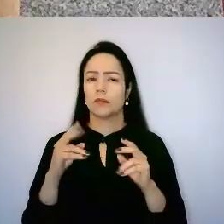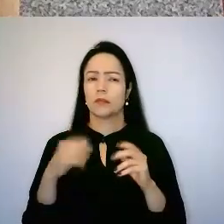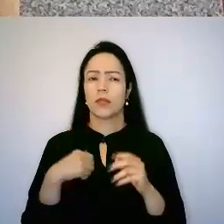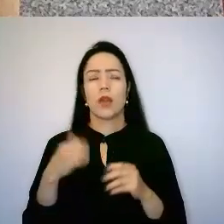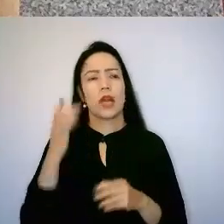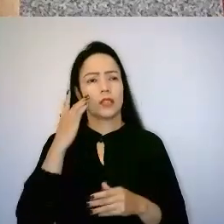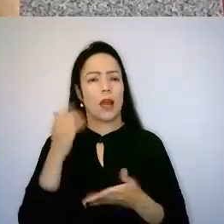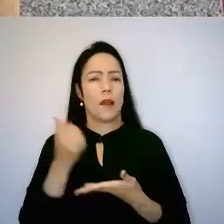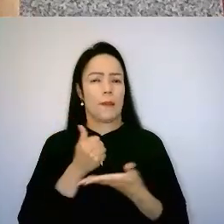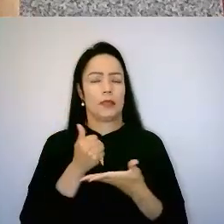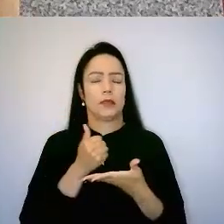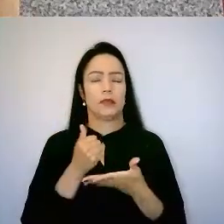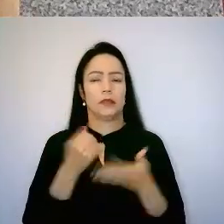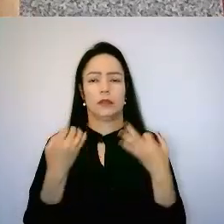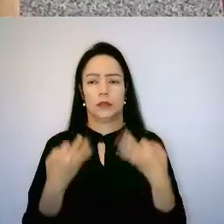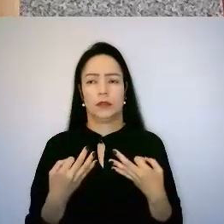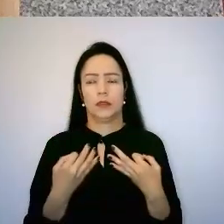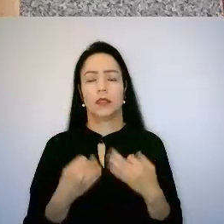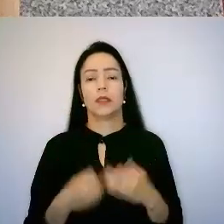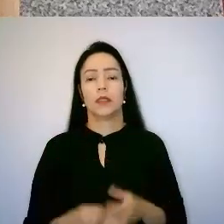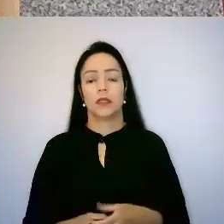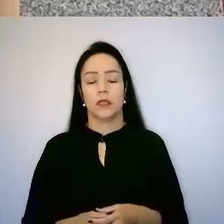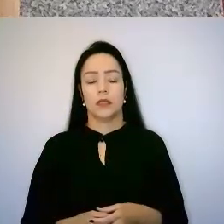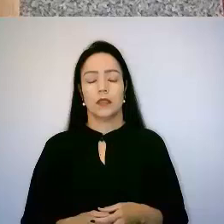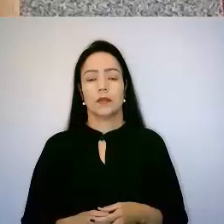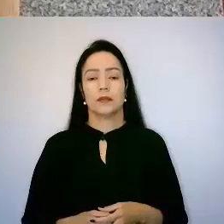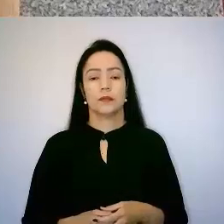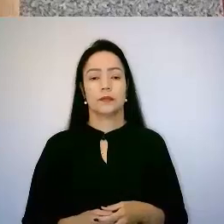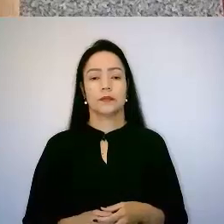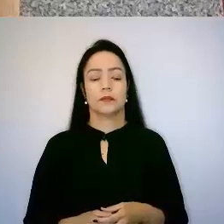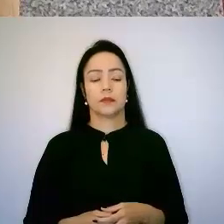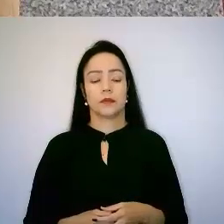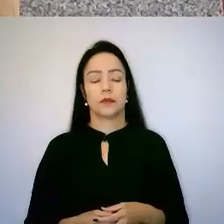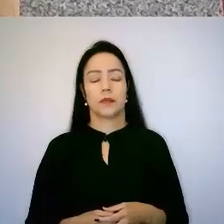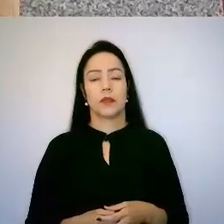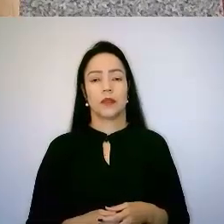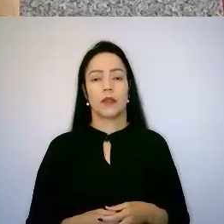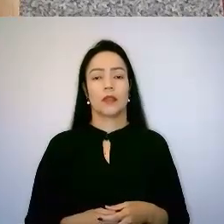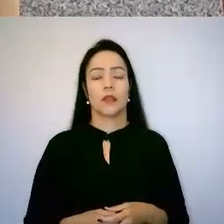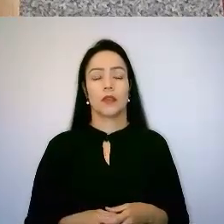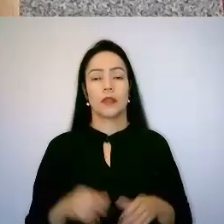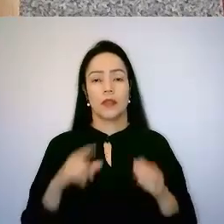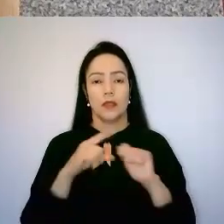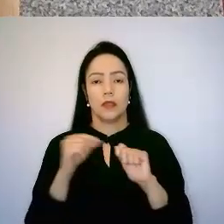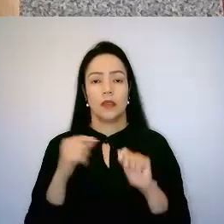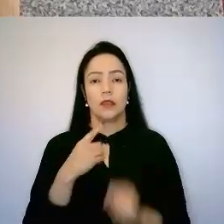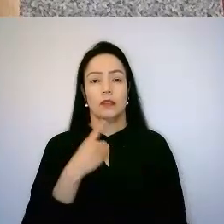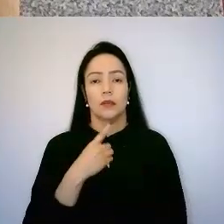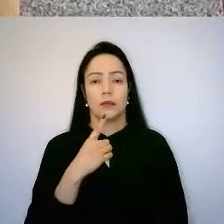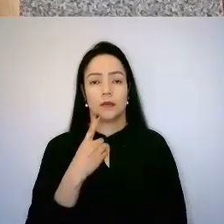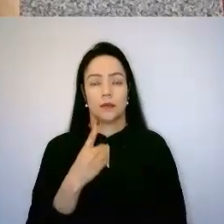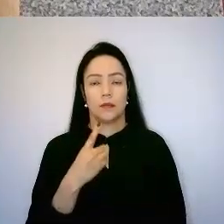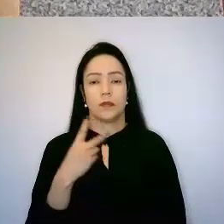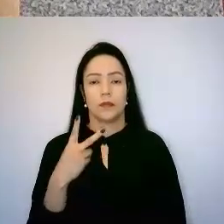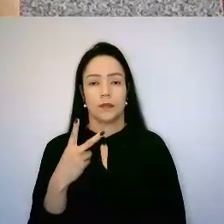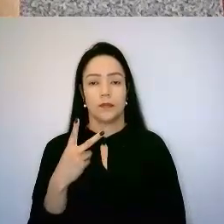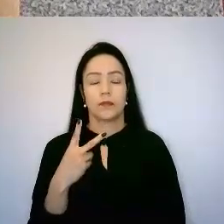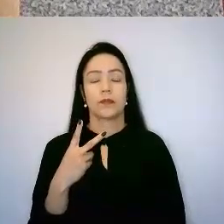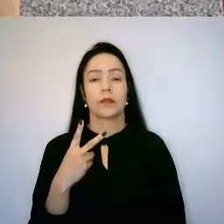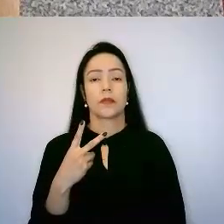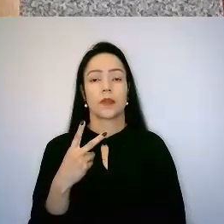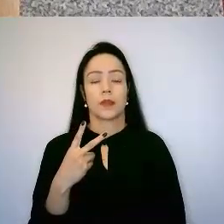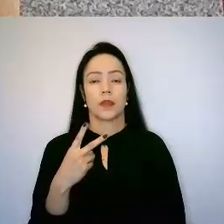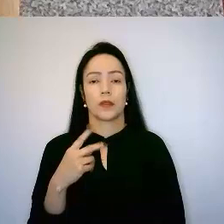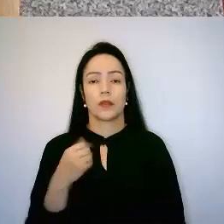do ponto de vista estritamente legal conforme muito bem sabemos o artigo 112 parágrafo parágrafo primeiro da lei de